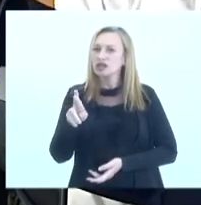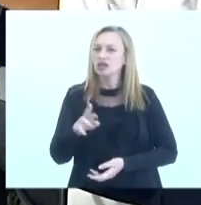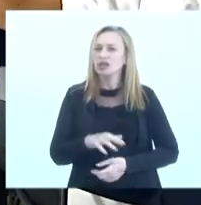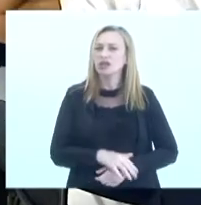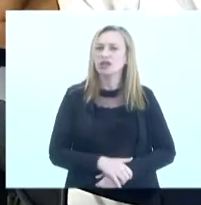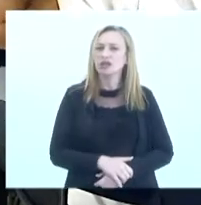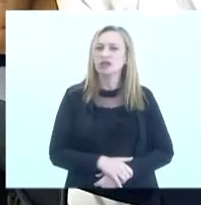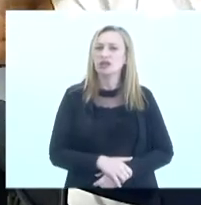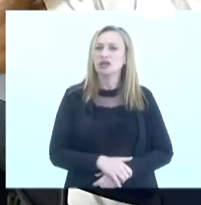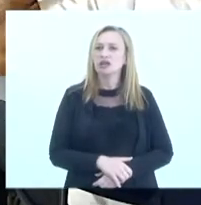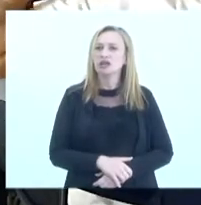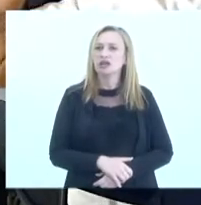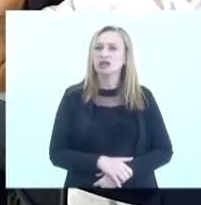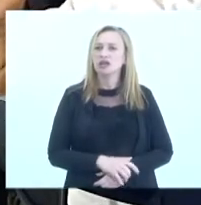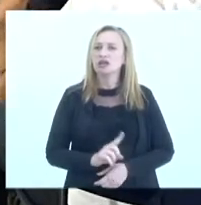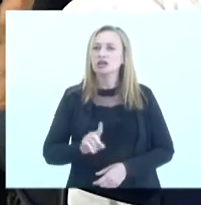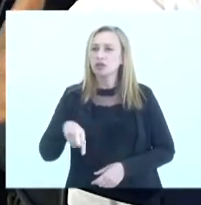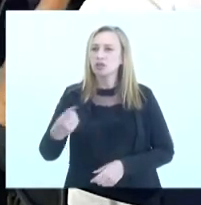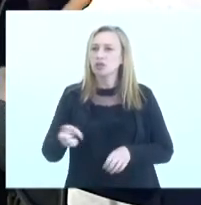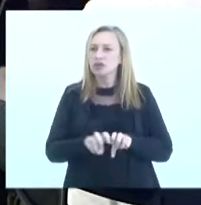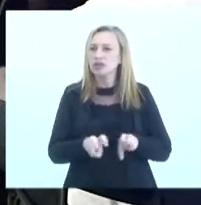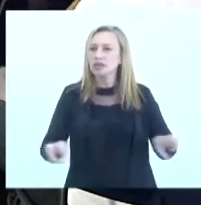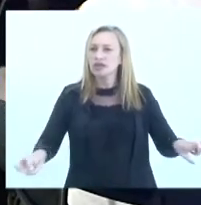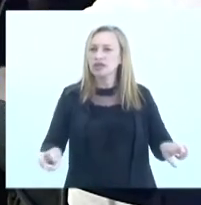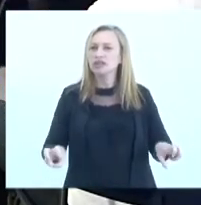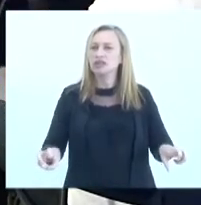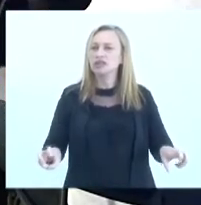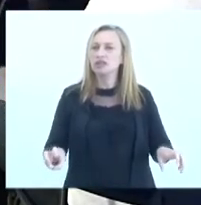E vamos abrir em seguida para a mesa.